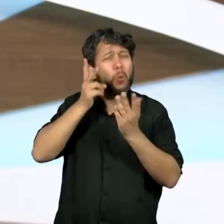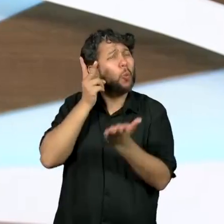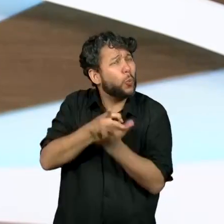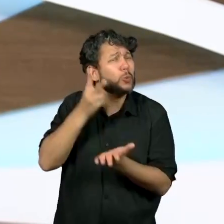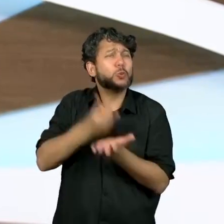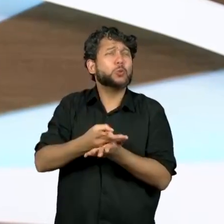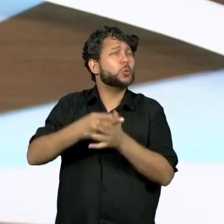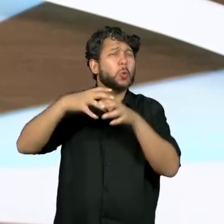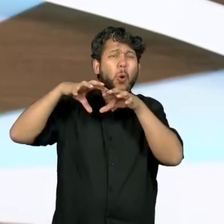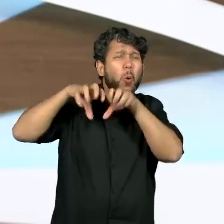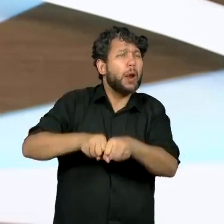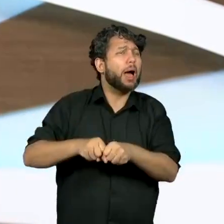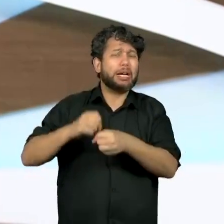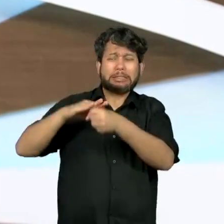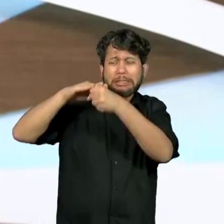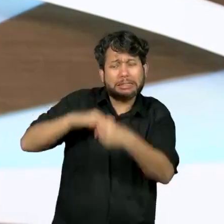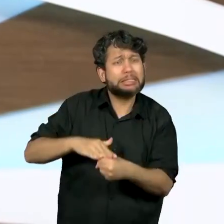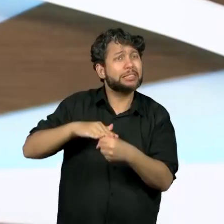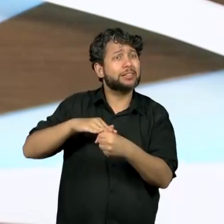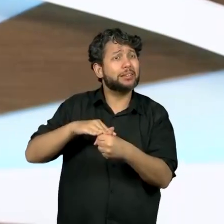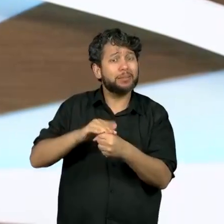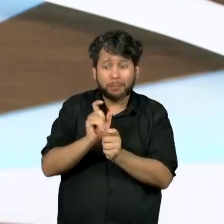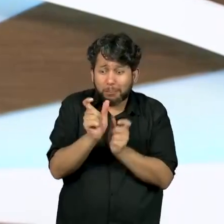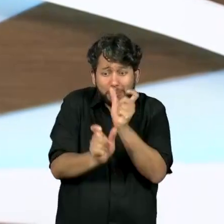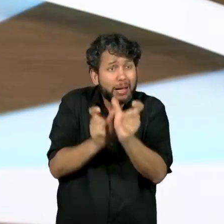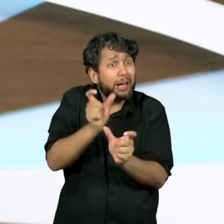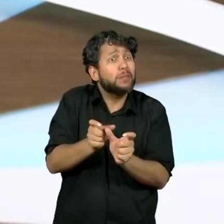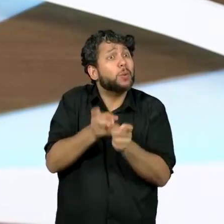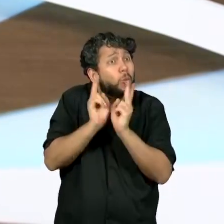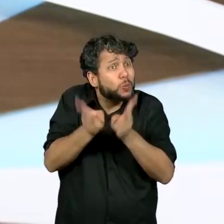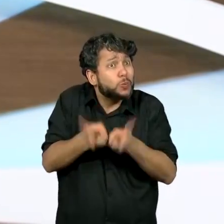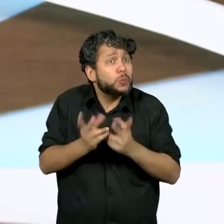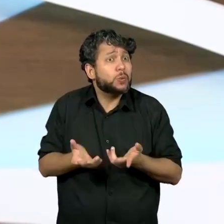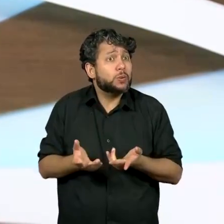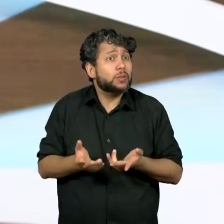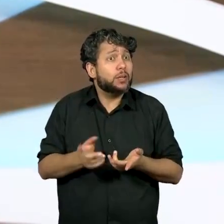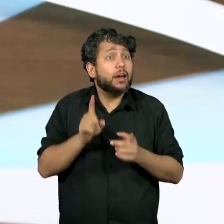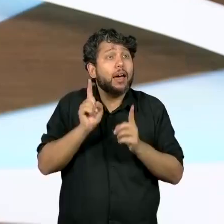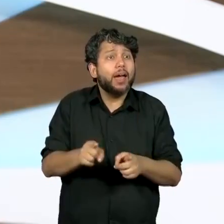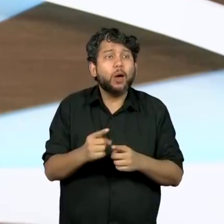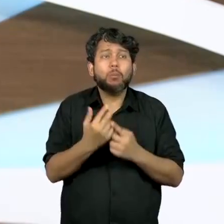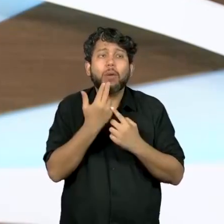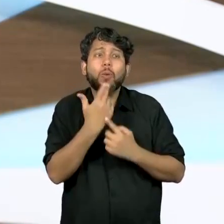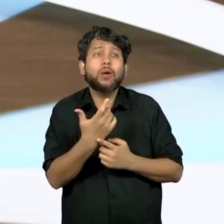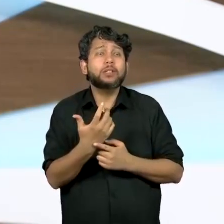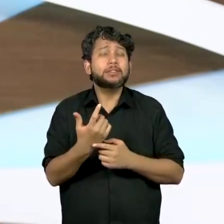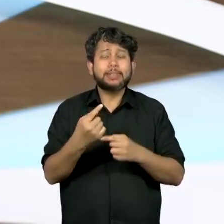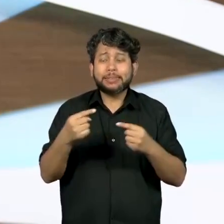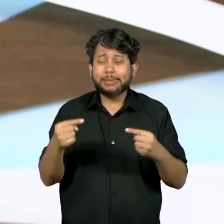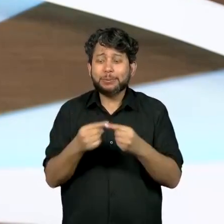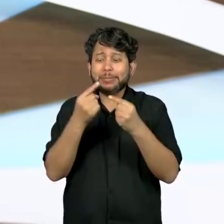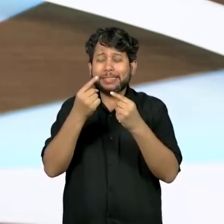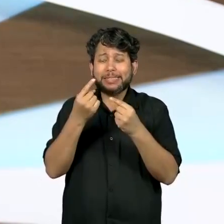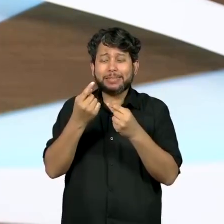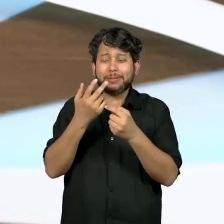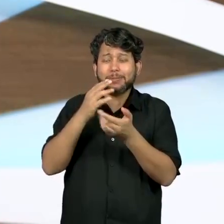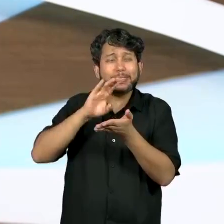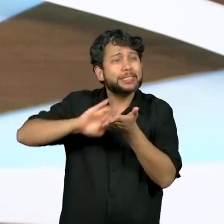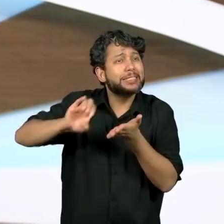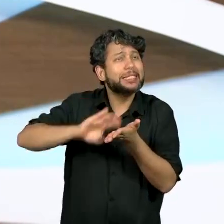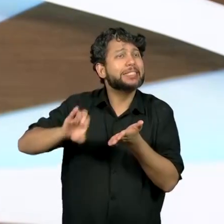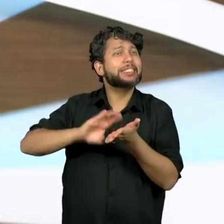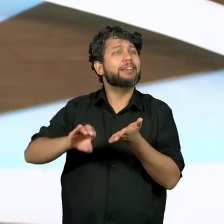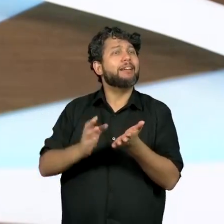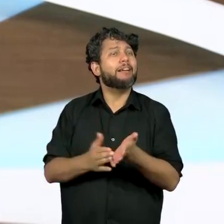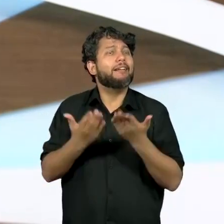muito difícil desmantelar. E é uma linguagem que trabalha exatamente com as binaridades, que cria,